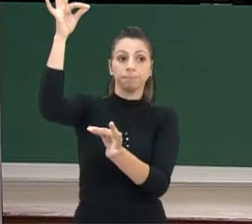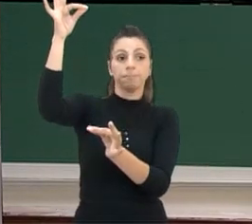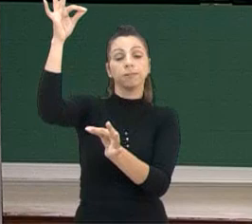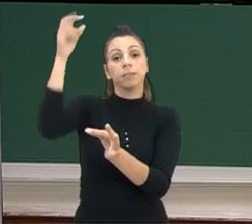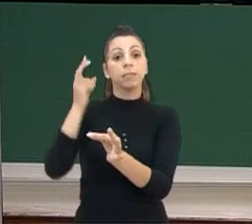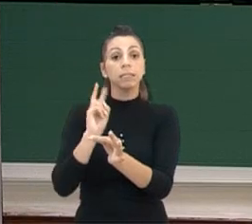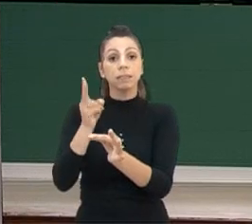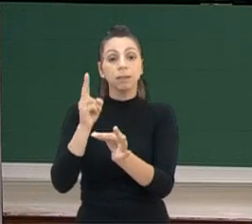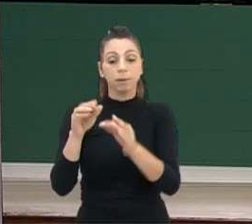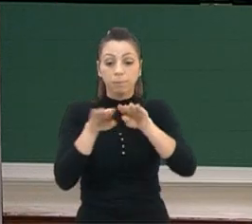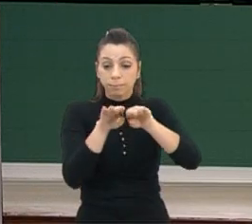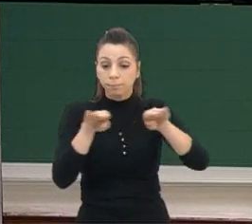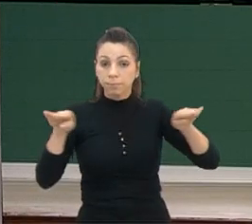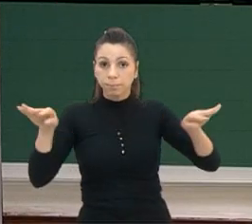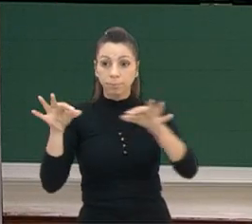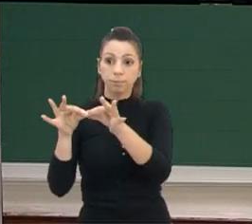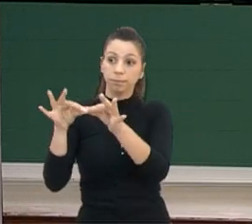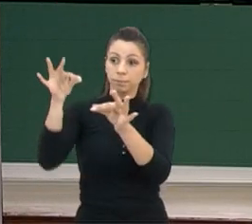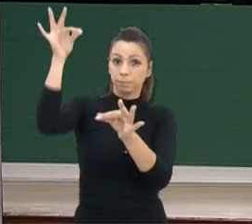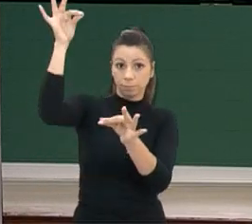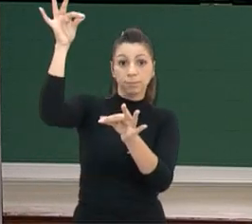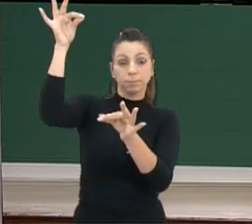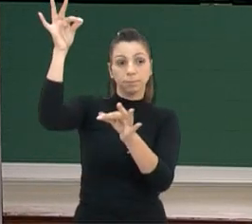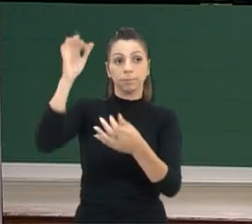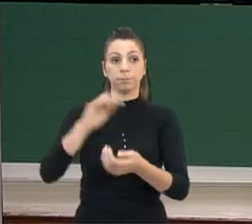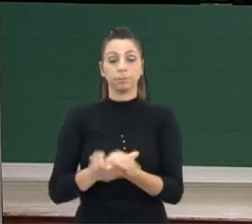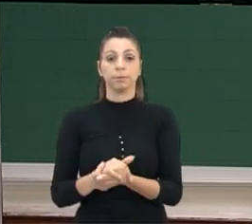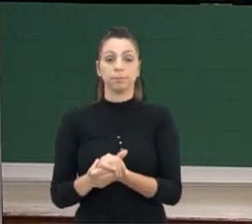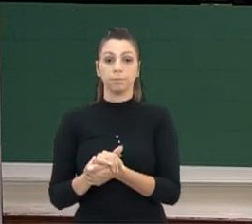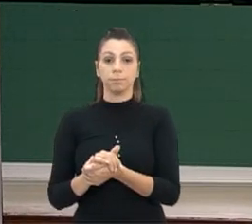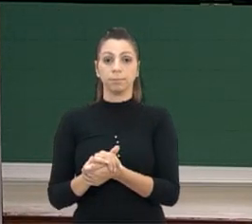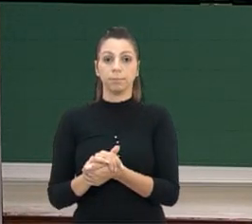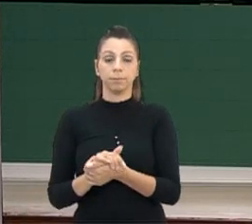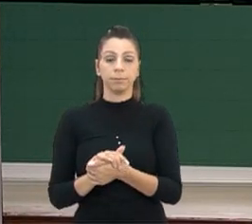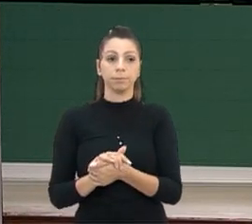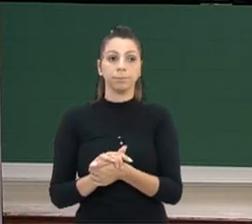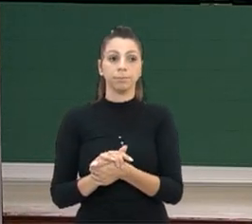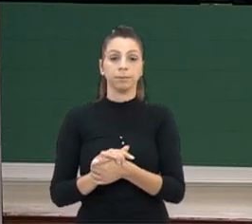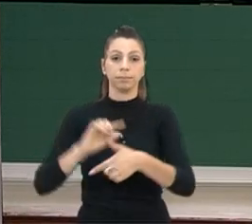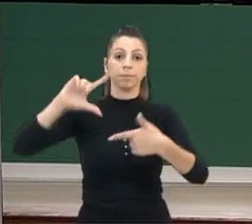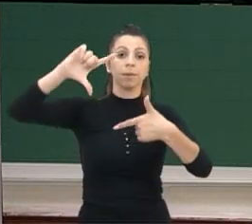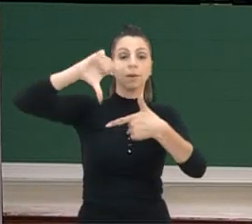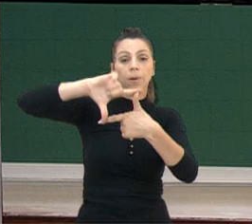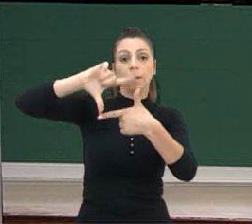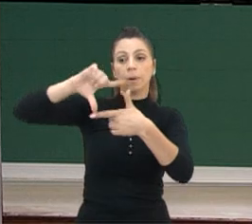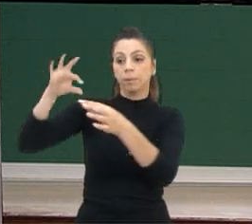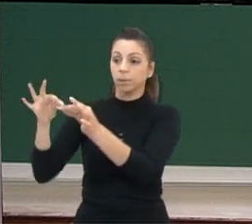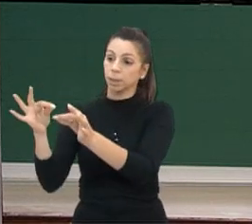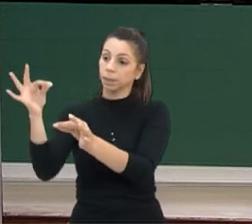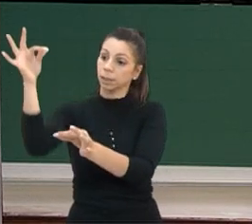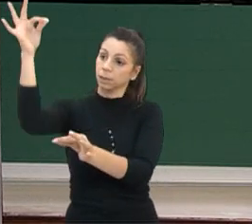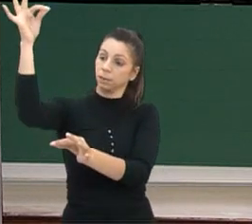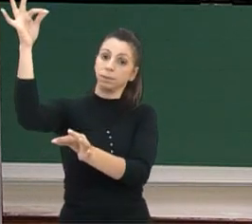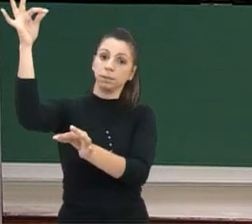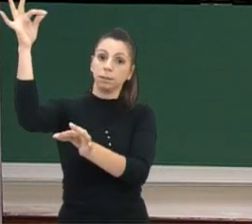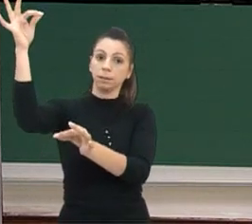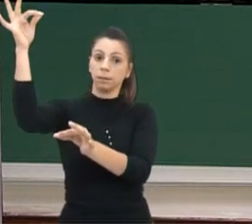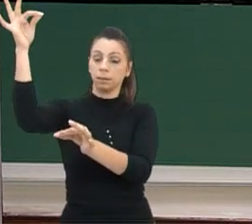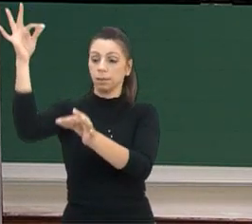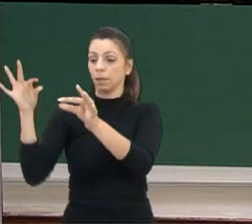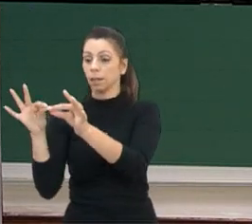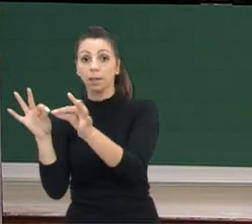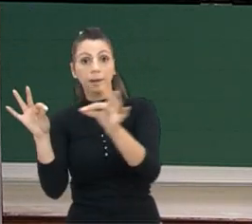perpendicular a uma medida horizontal para nós. Então, nesse caso, se for a altura tem que estar na vertical e a base